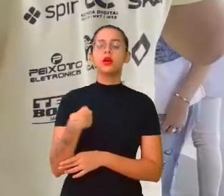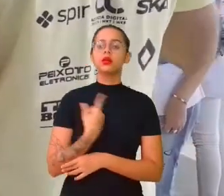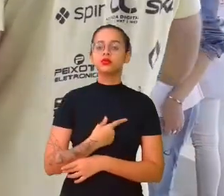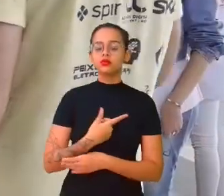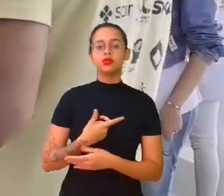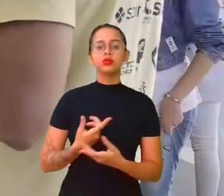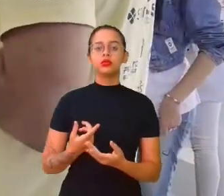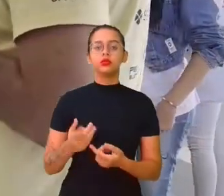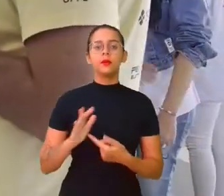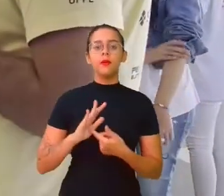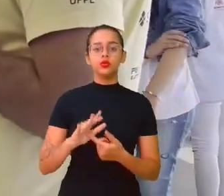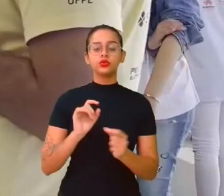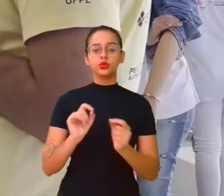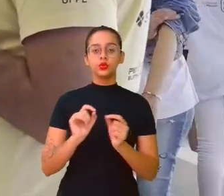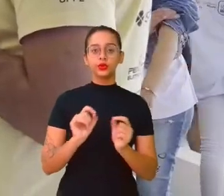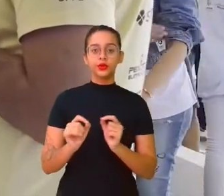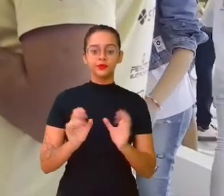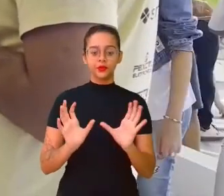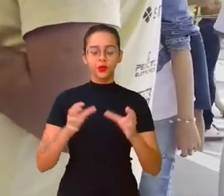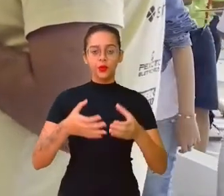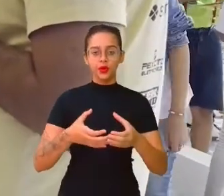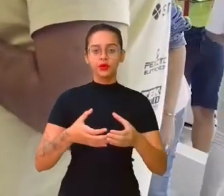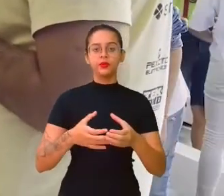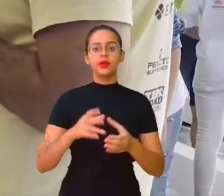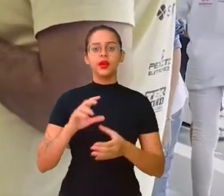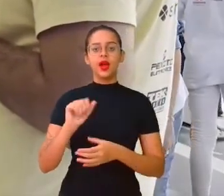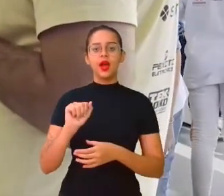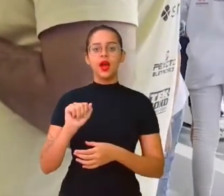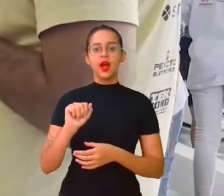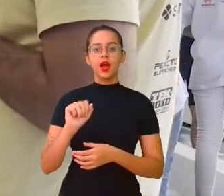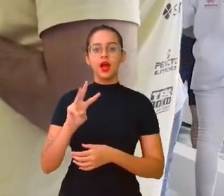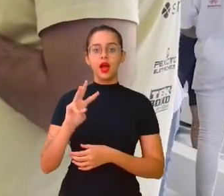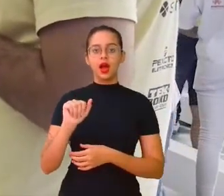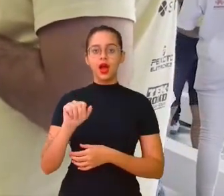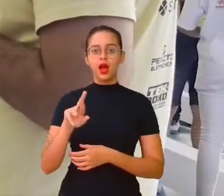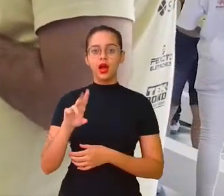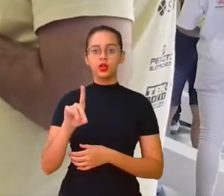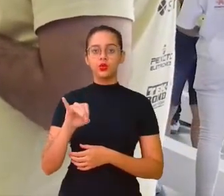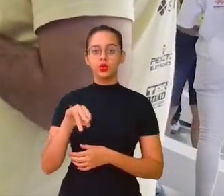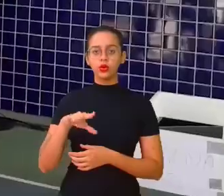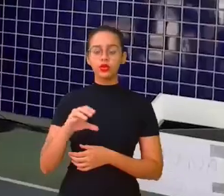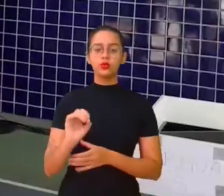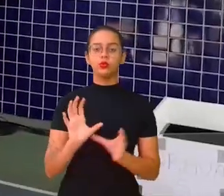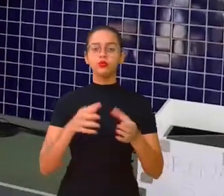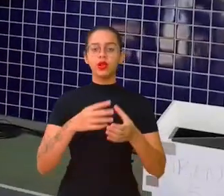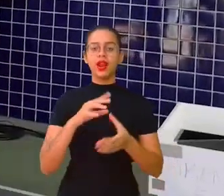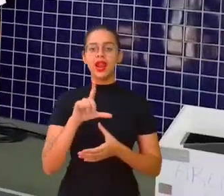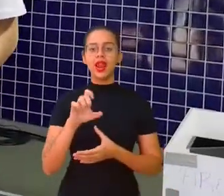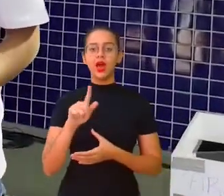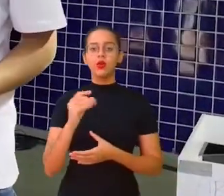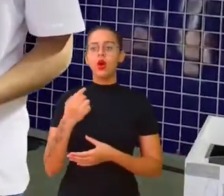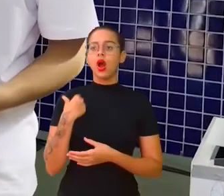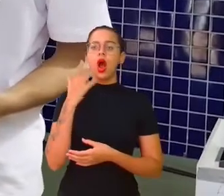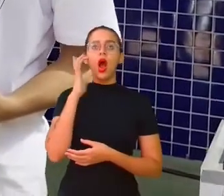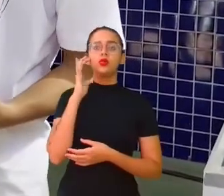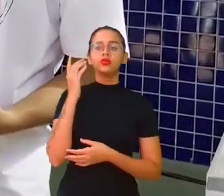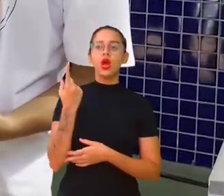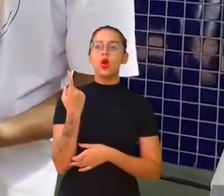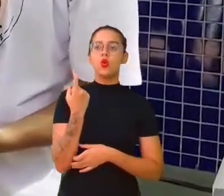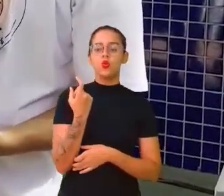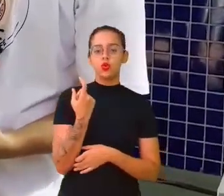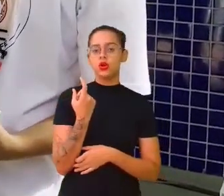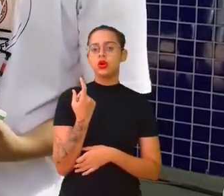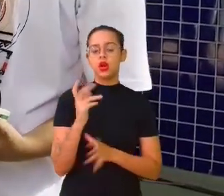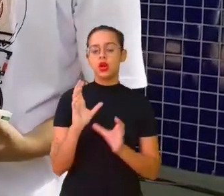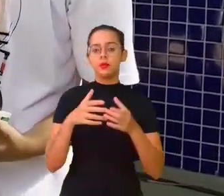trazendo uma equipe de Arduino para um evento que é basicamente de Lego. né? Eu creio que é a única equipe que fez o robô em